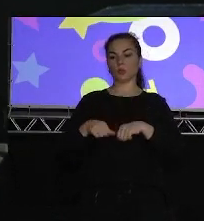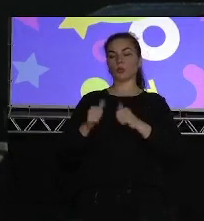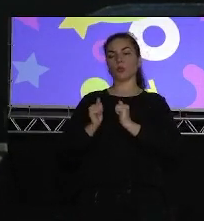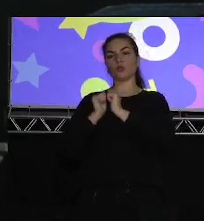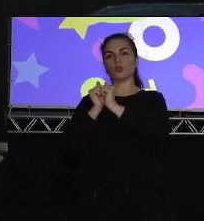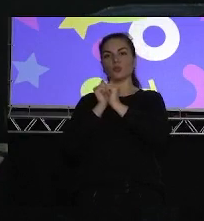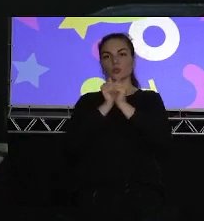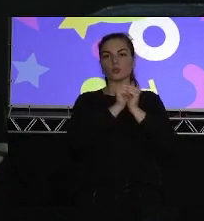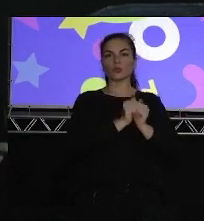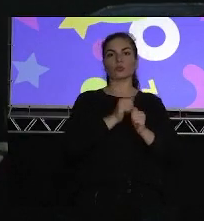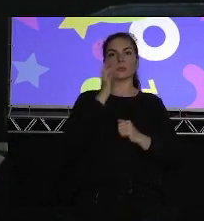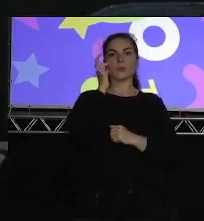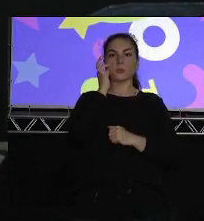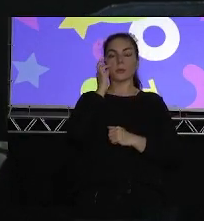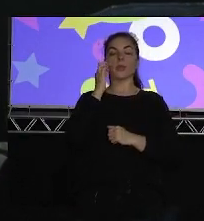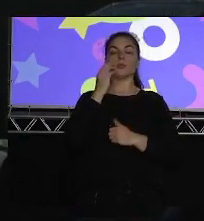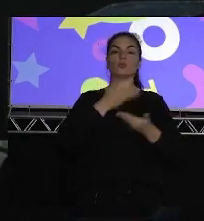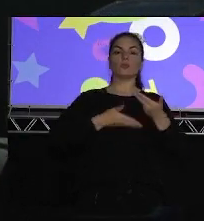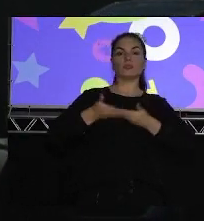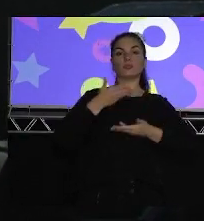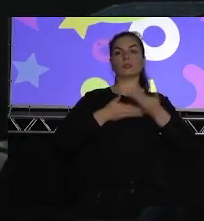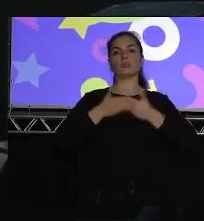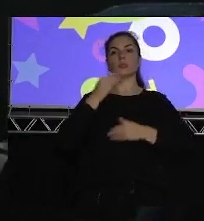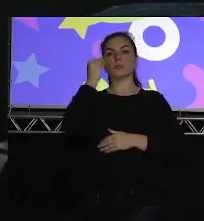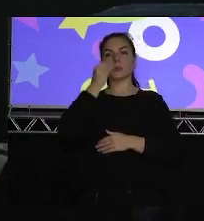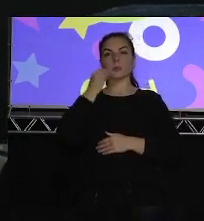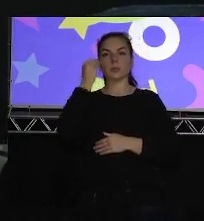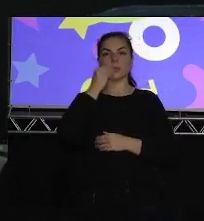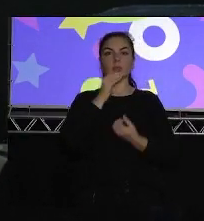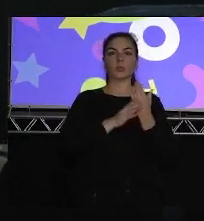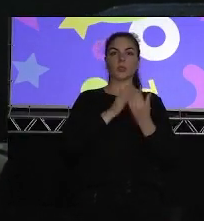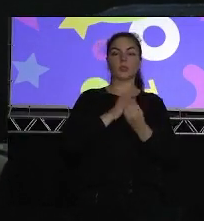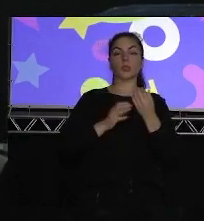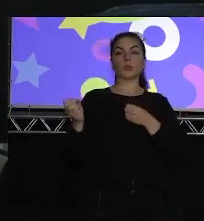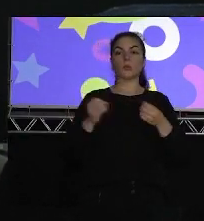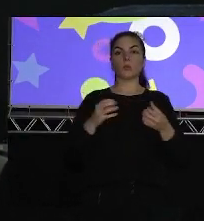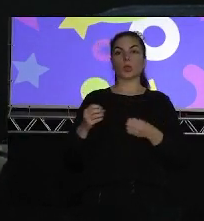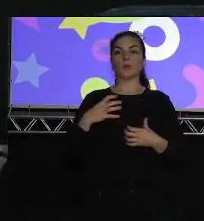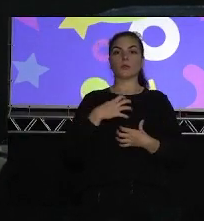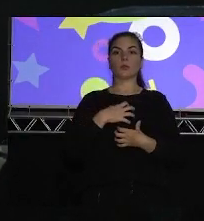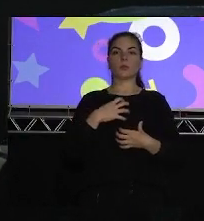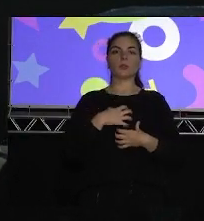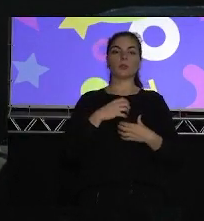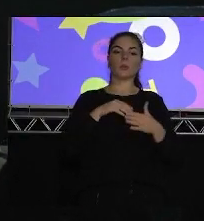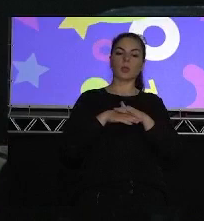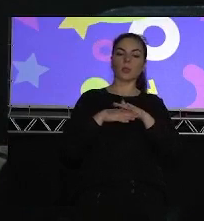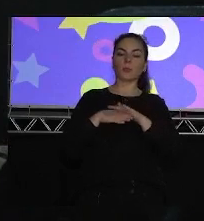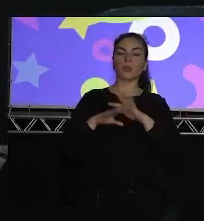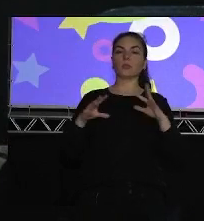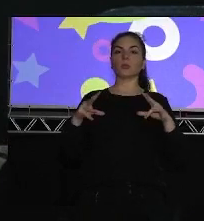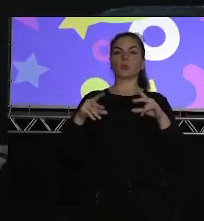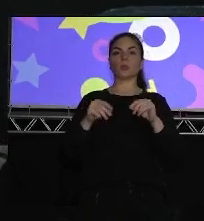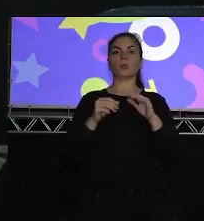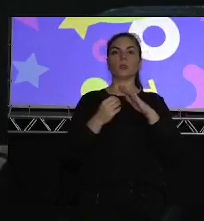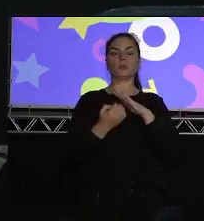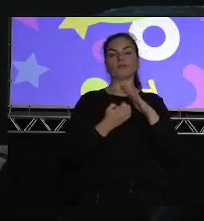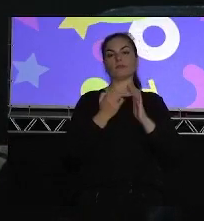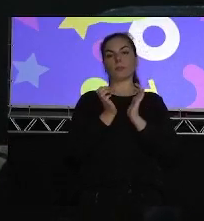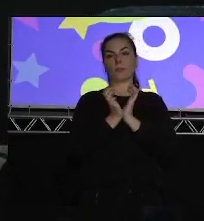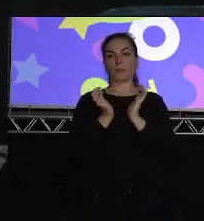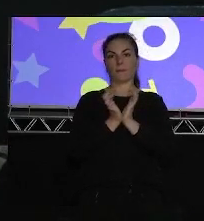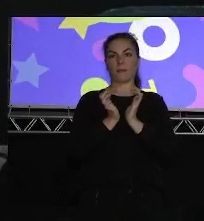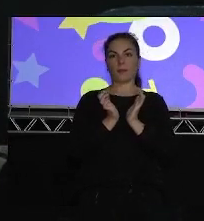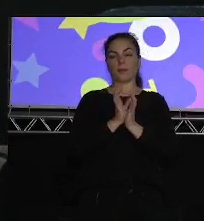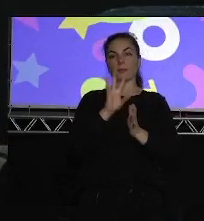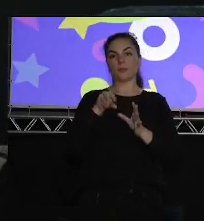lá, estou aplicando, experimentando, criando novas situações, adaptando, e toda a equipe que faz parte lá do Flaps junto comigo me